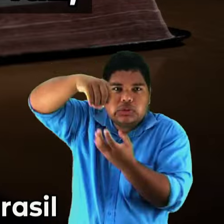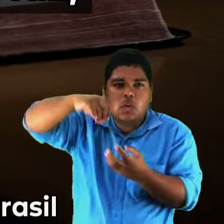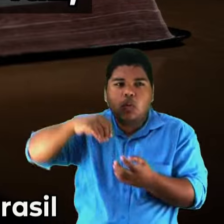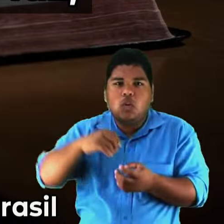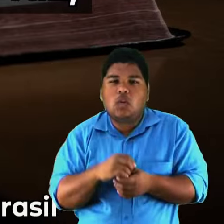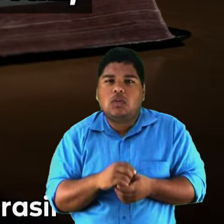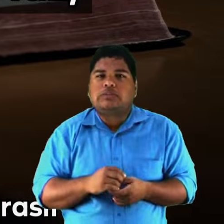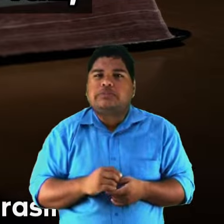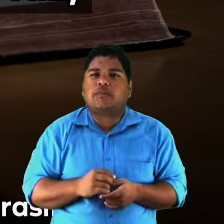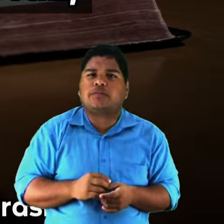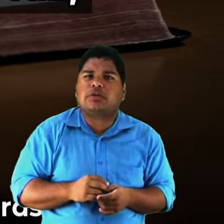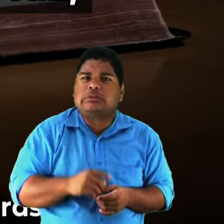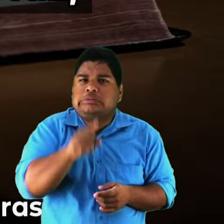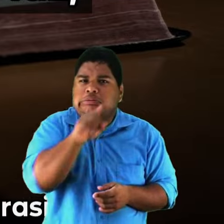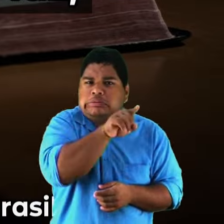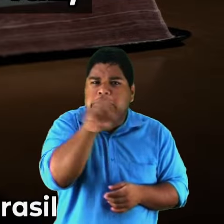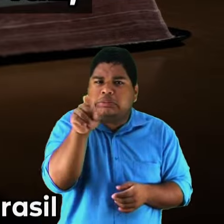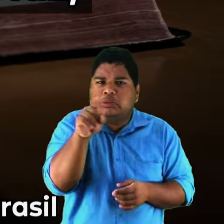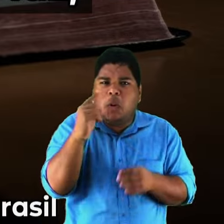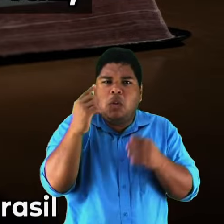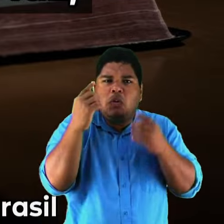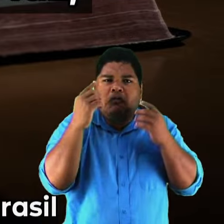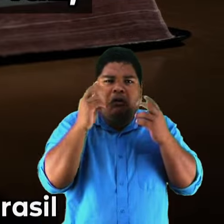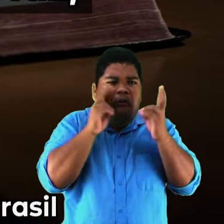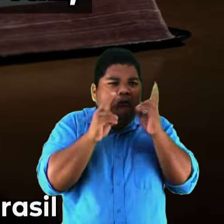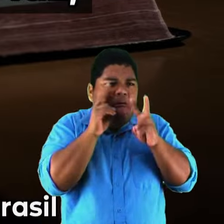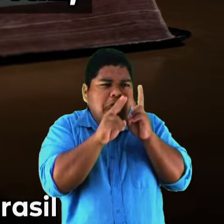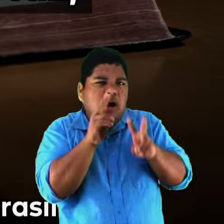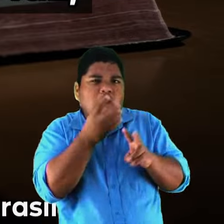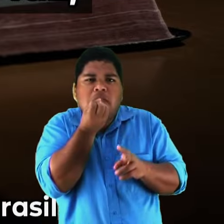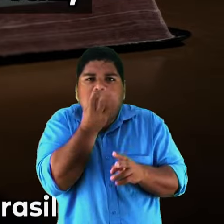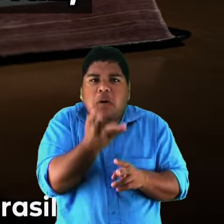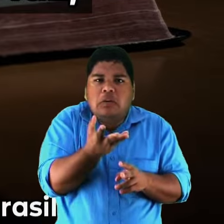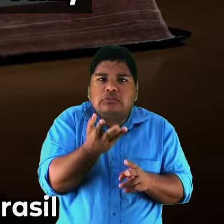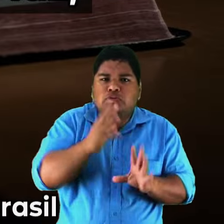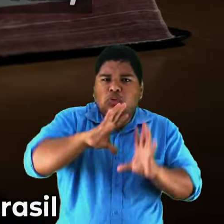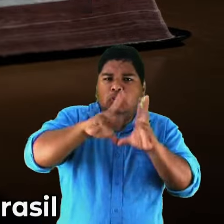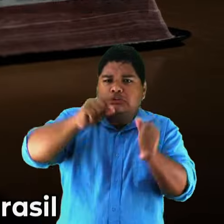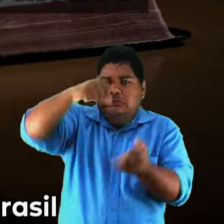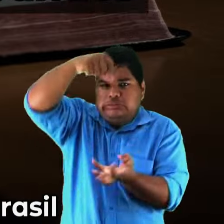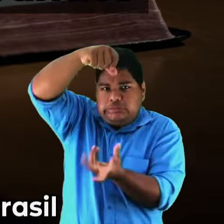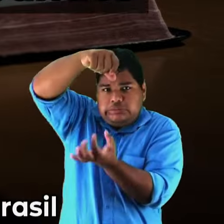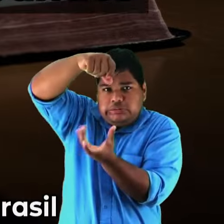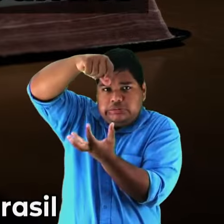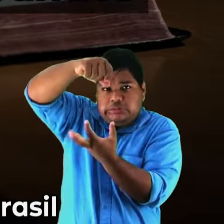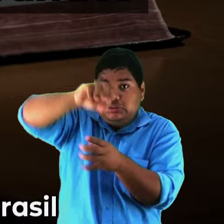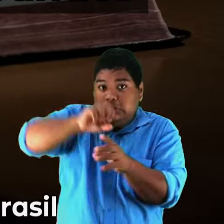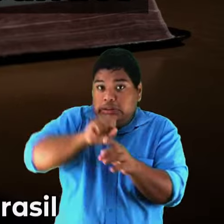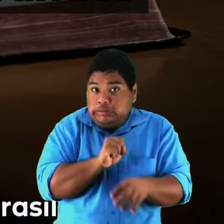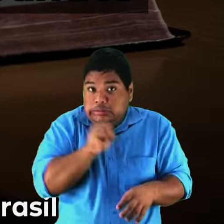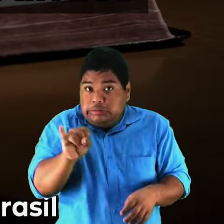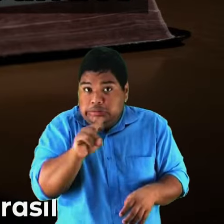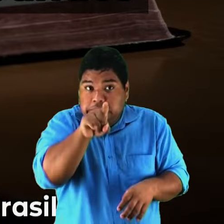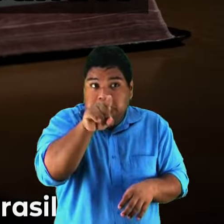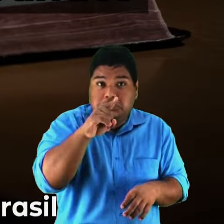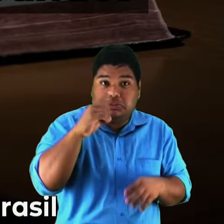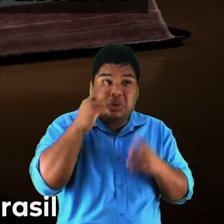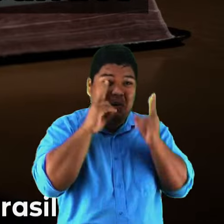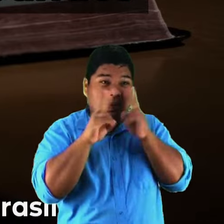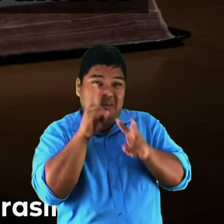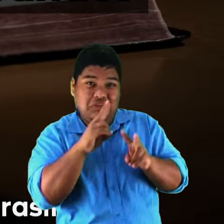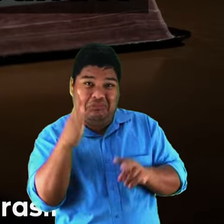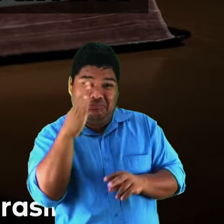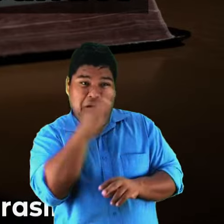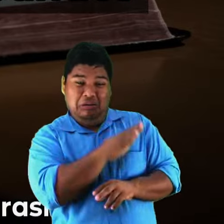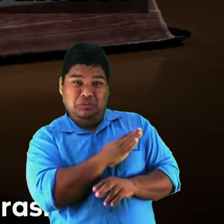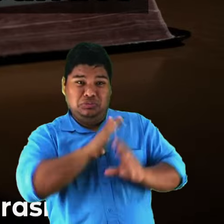todo o seu corpo será cheio de luz. Se, porém, os seus olhos forem maus,